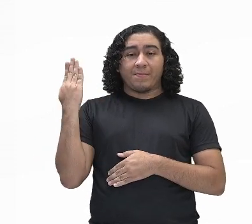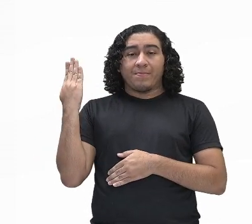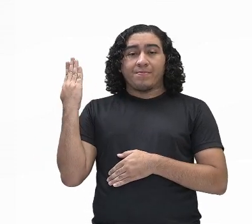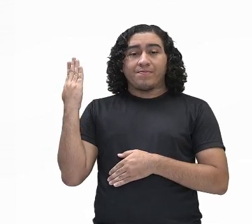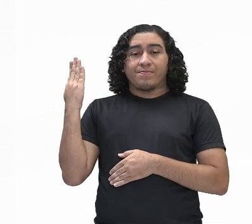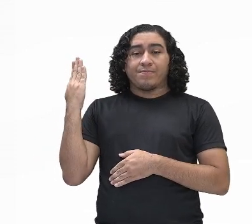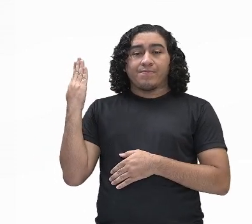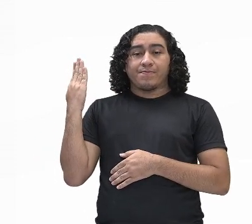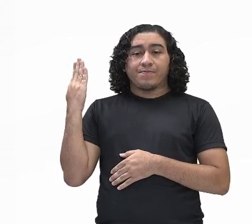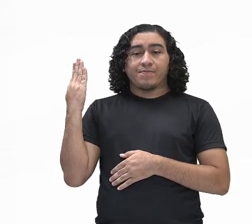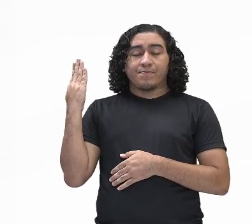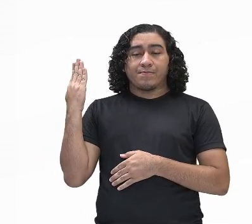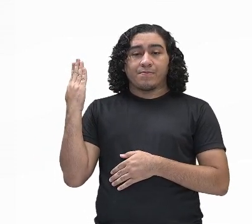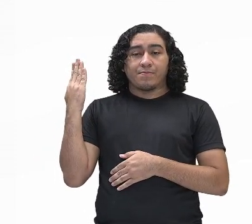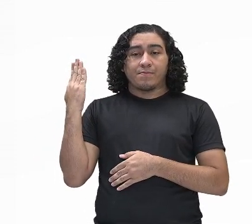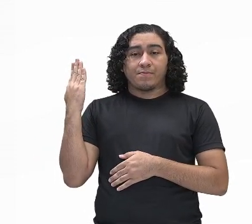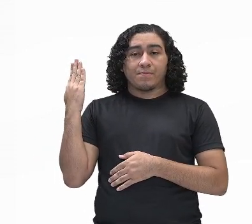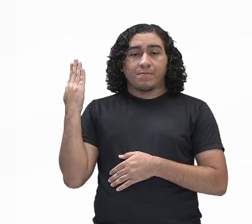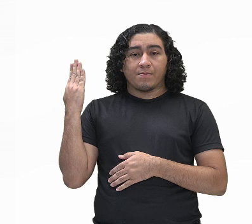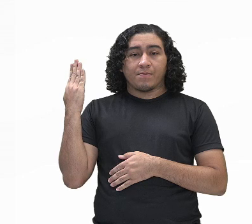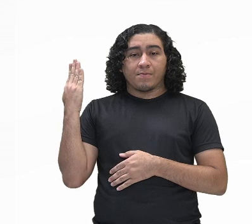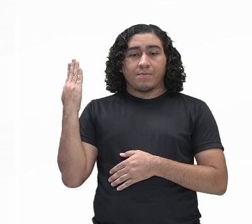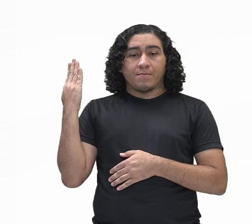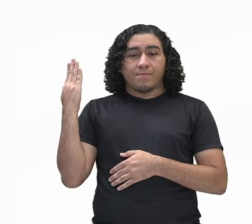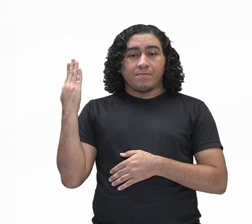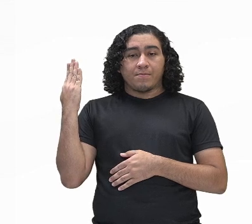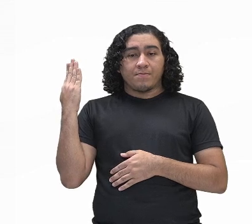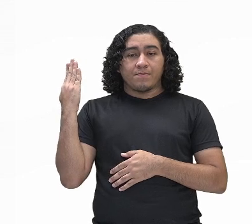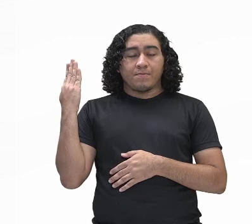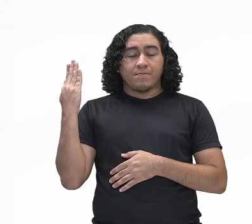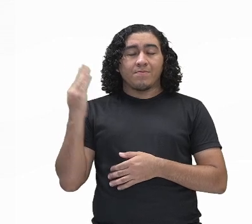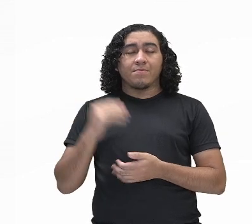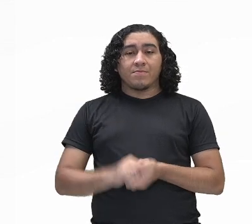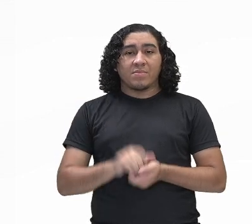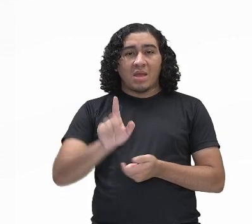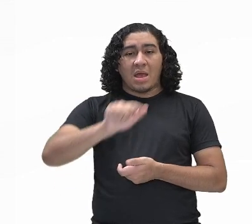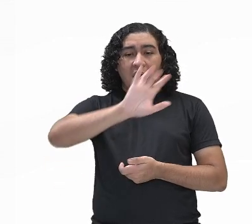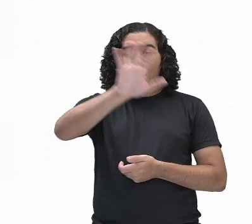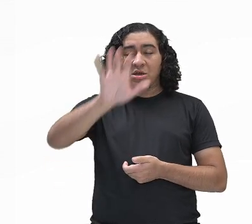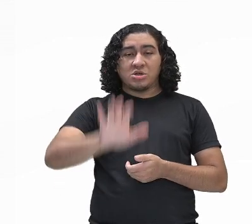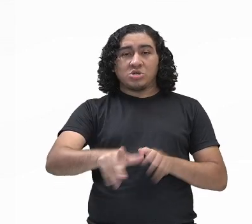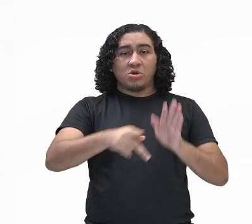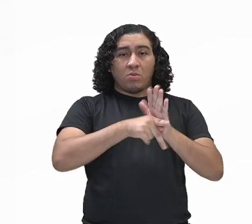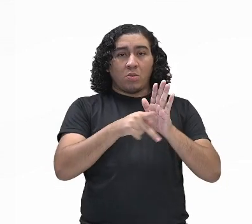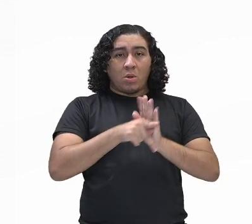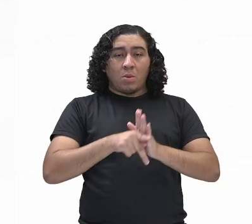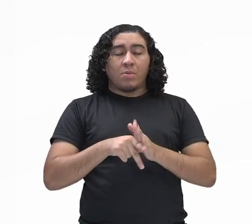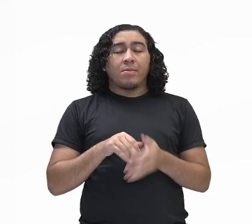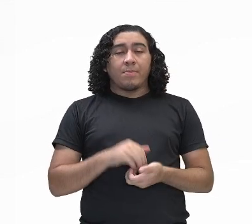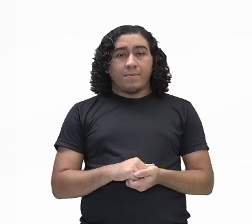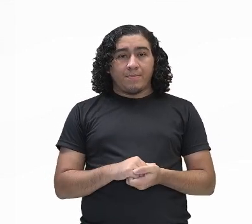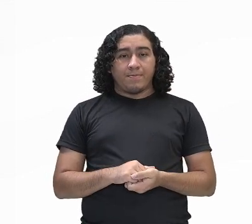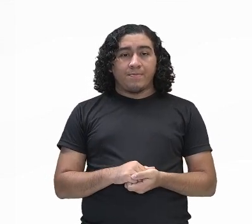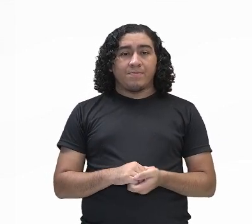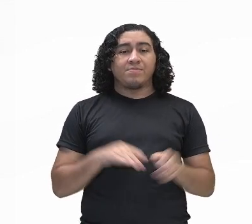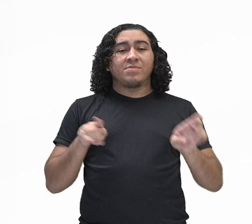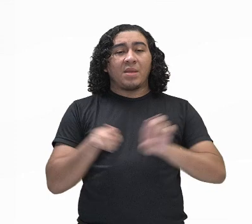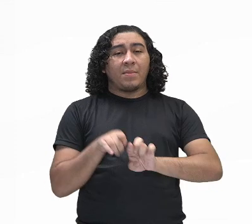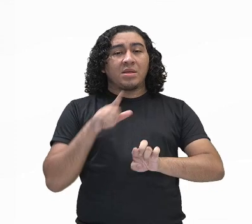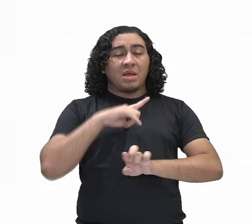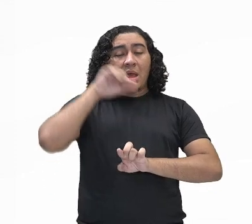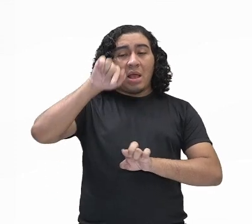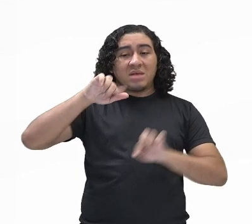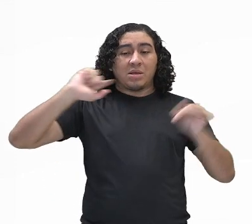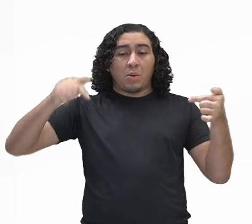Marituba, Benevides, Castanhal, compondo a região metropolitana. Temos também a região metropolitana